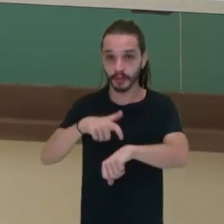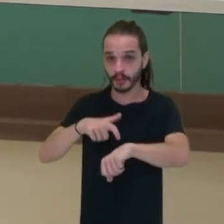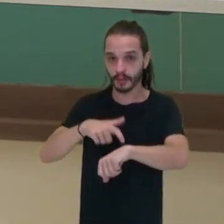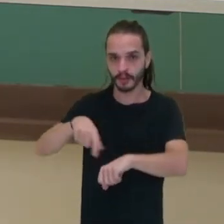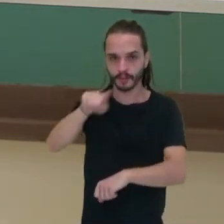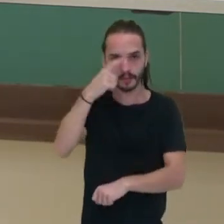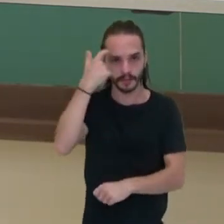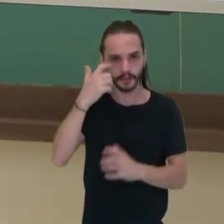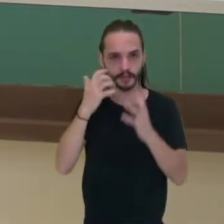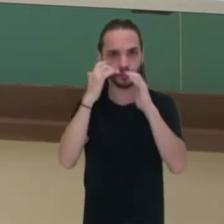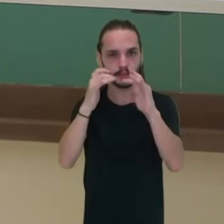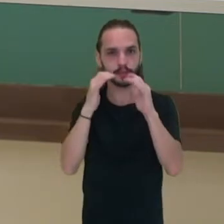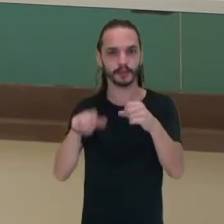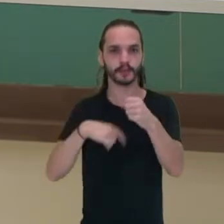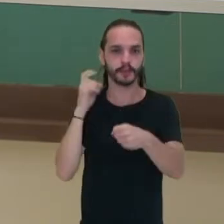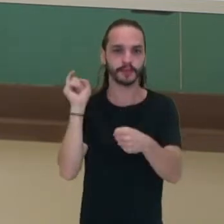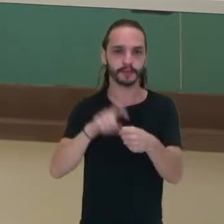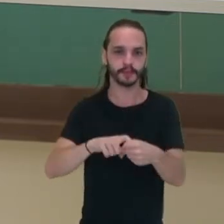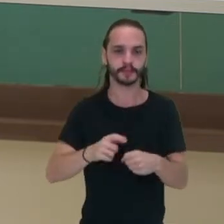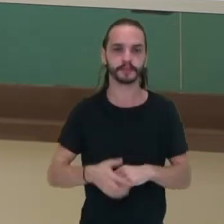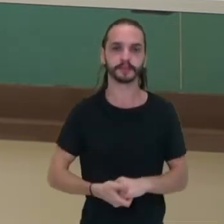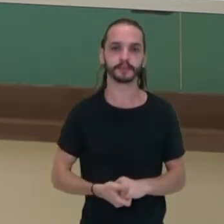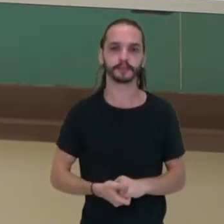pensar aí e já retornamos.